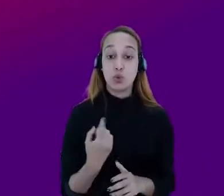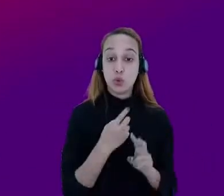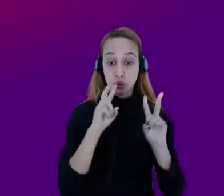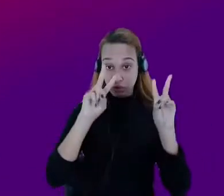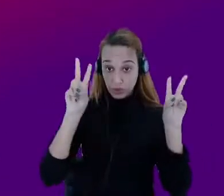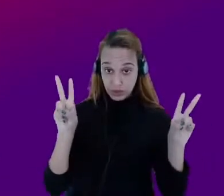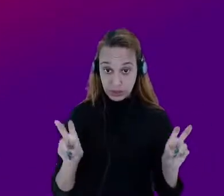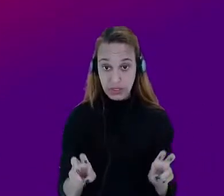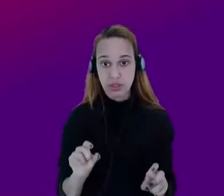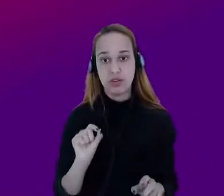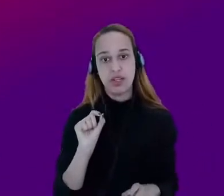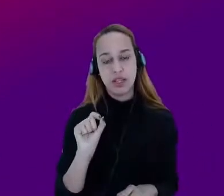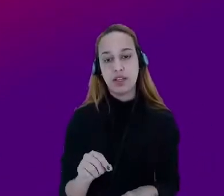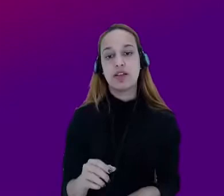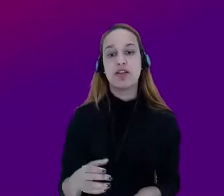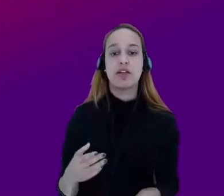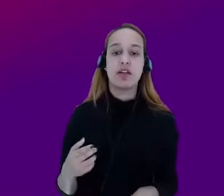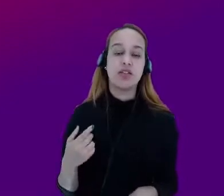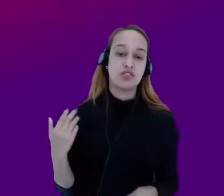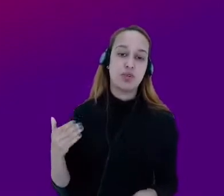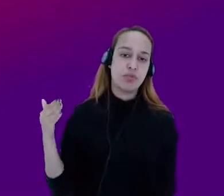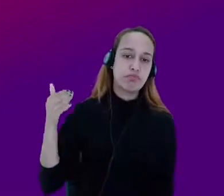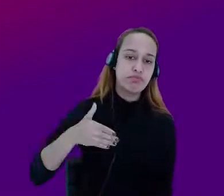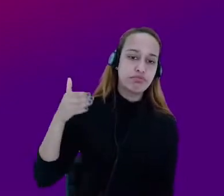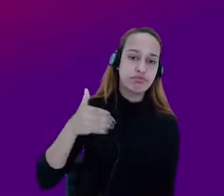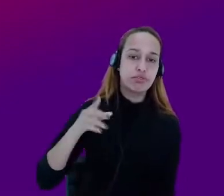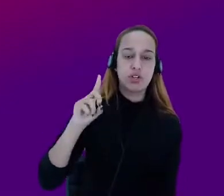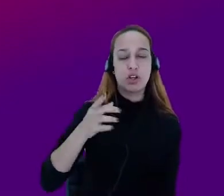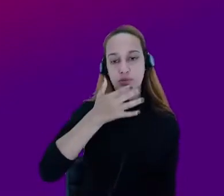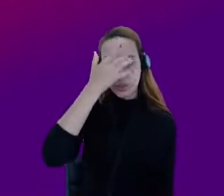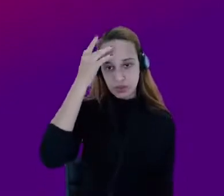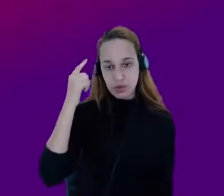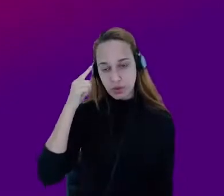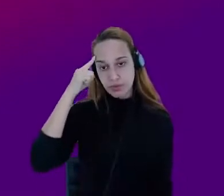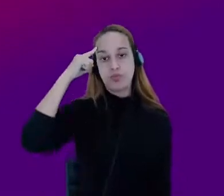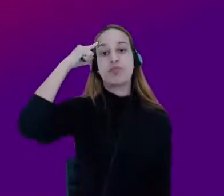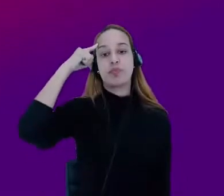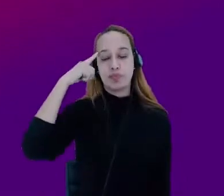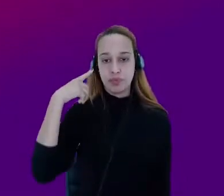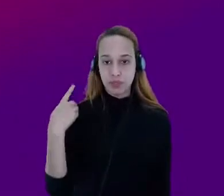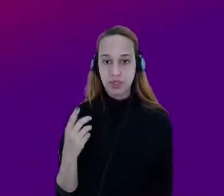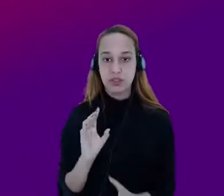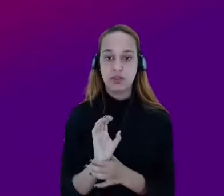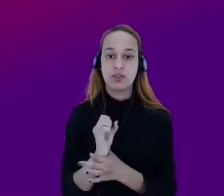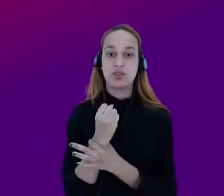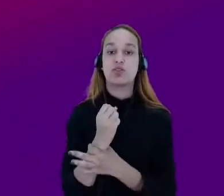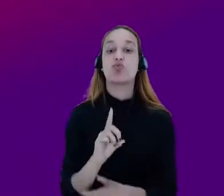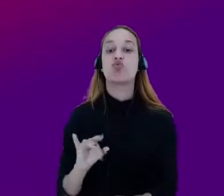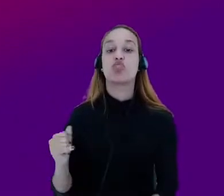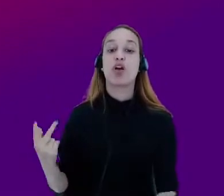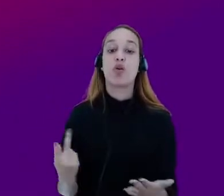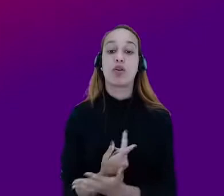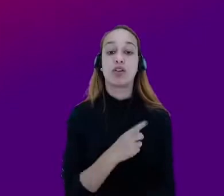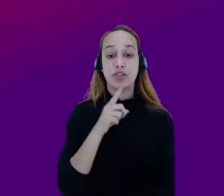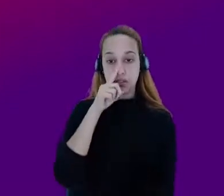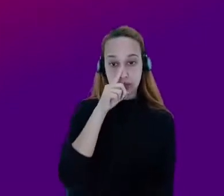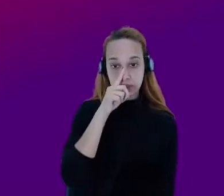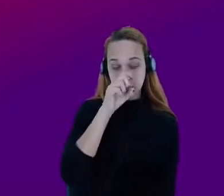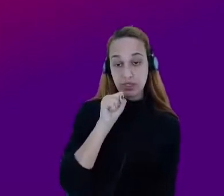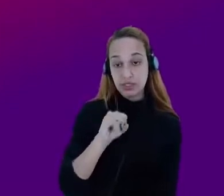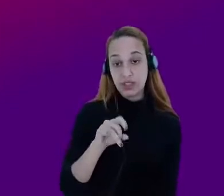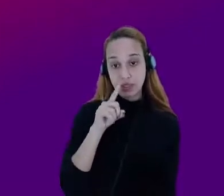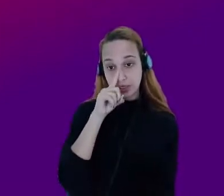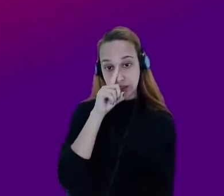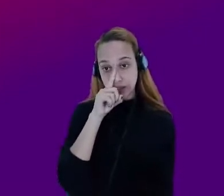não é um tema recorrente, a pessoa pensa no seguro quando ela vê o risco que aconteceu, mas quando o risco ainda não